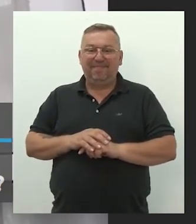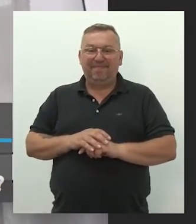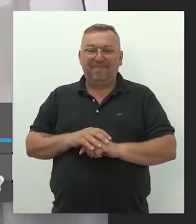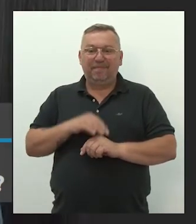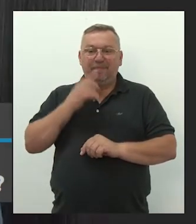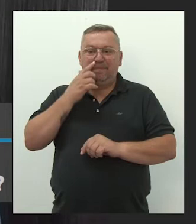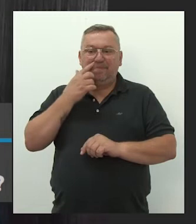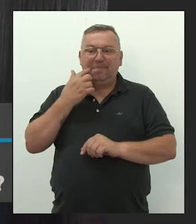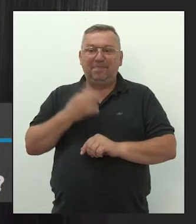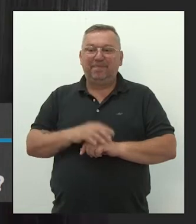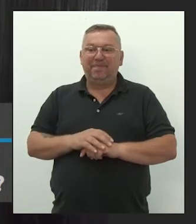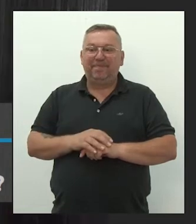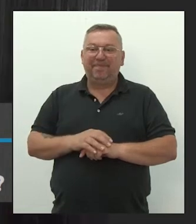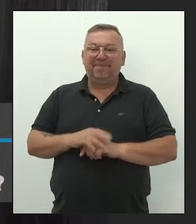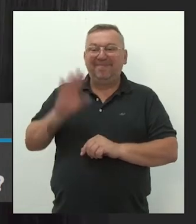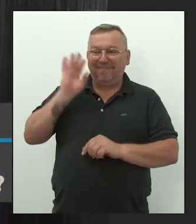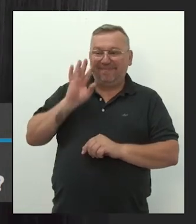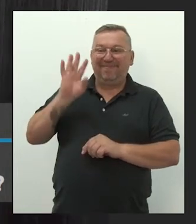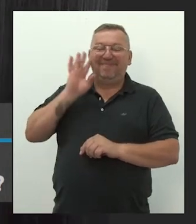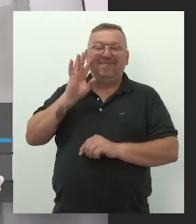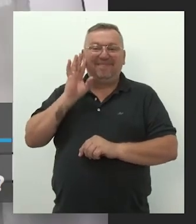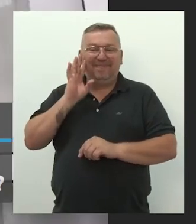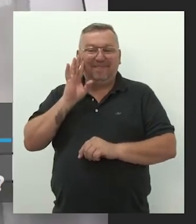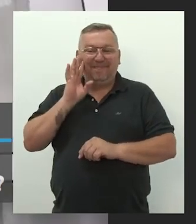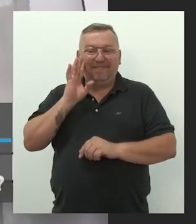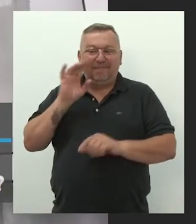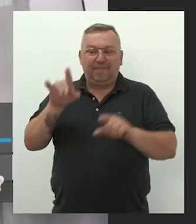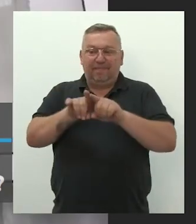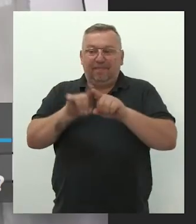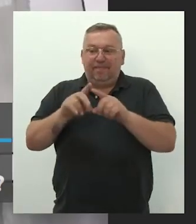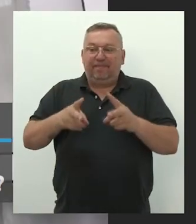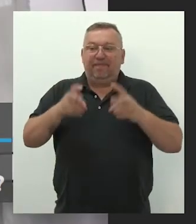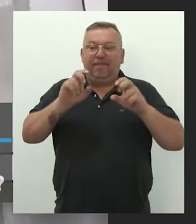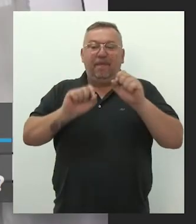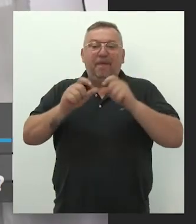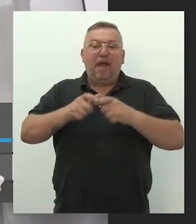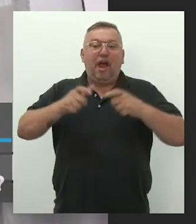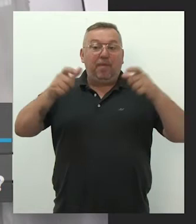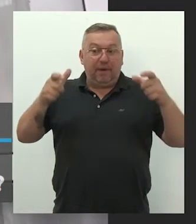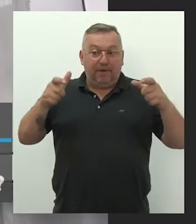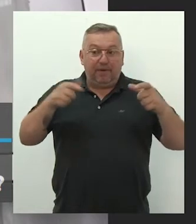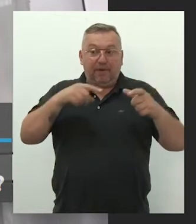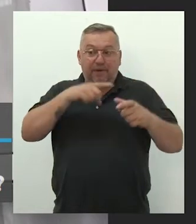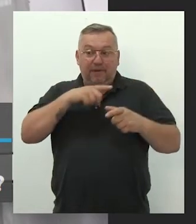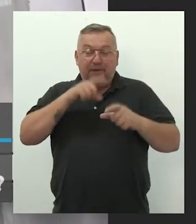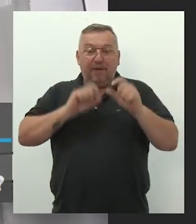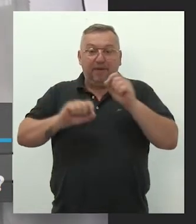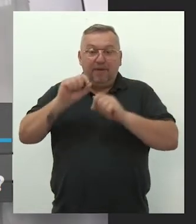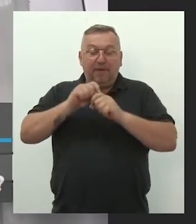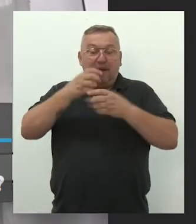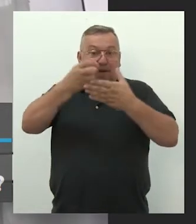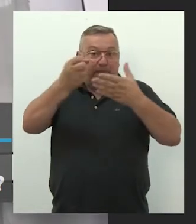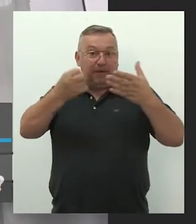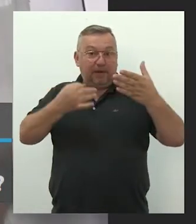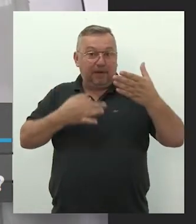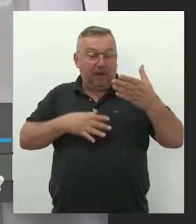É isso mesmo. Que legal. Dá para perceber que a maioria de vocês tem essa definição,